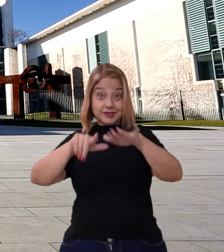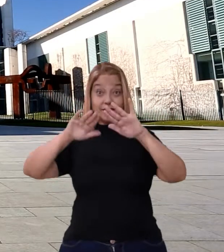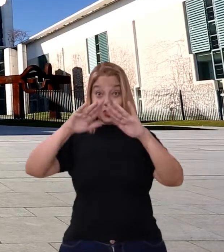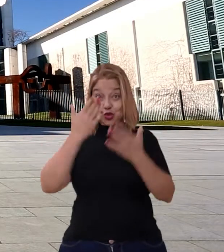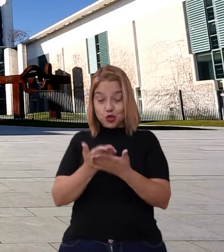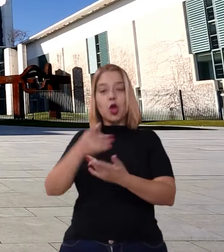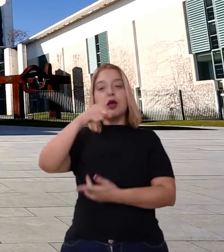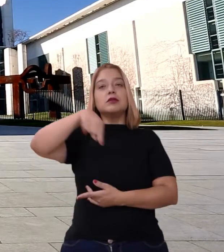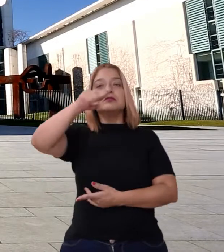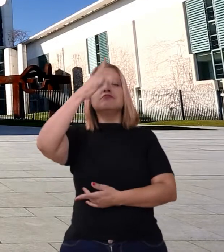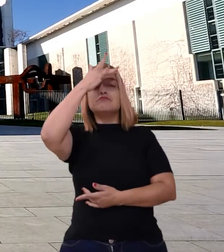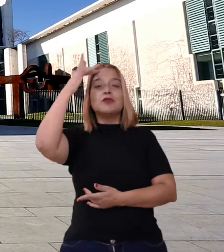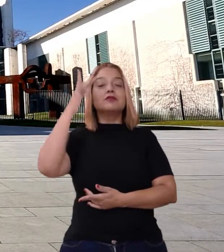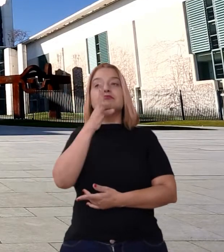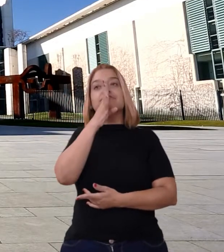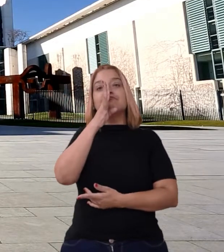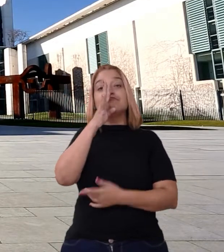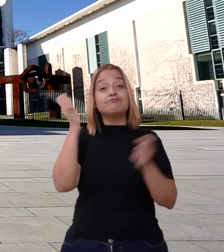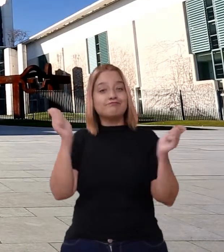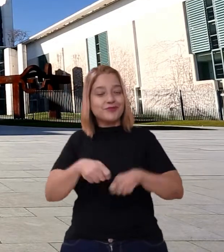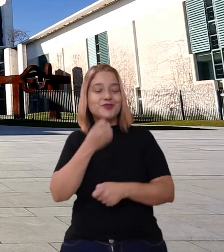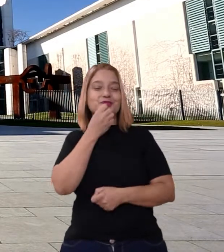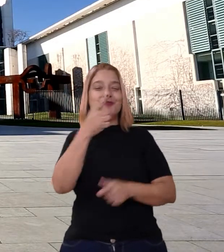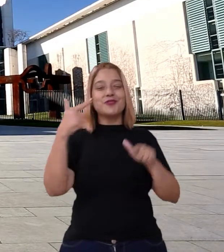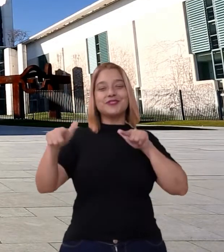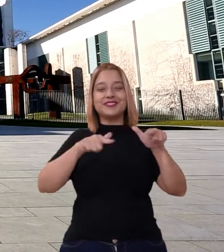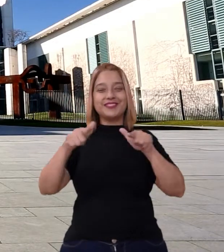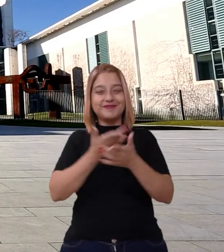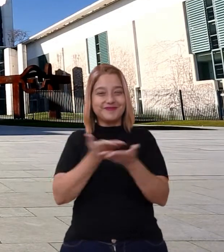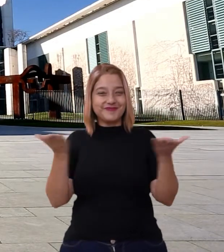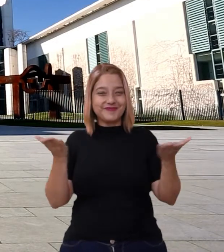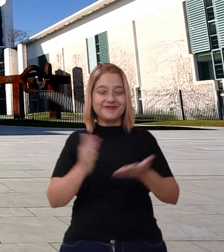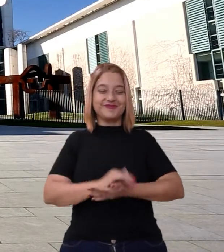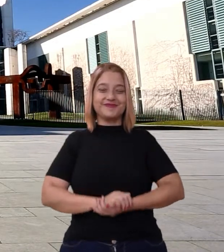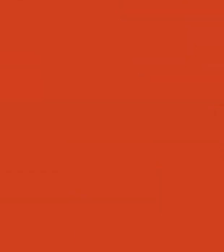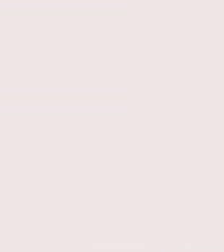para ser apreciado por toda a escola. Um bom trabalho!